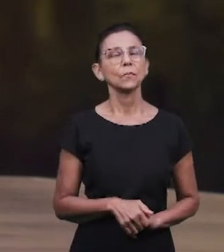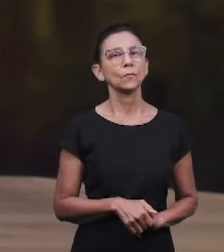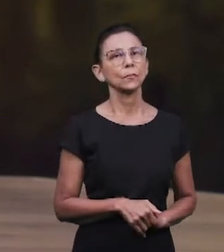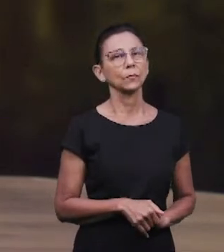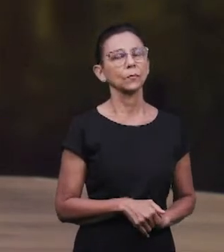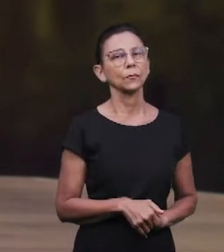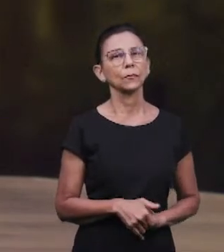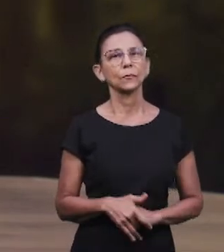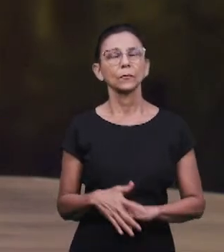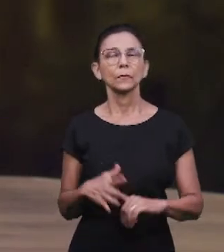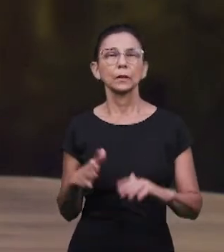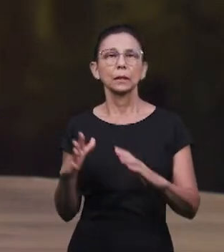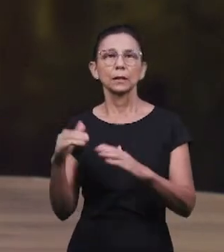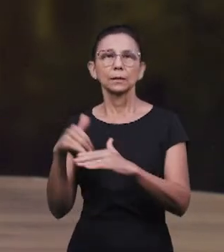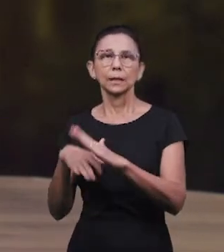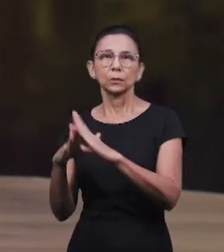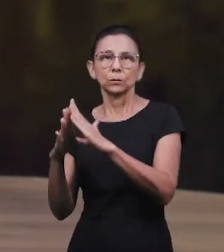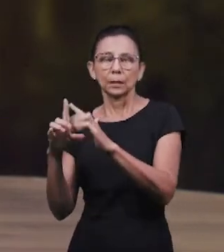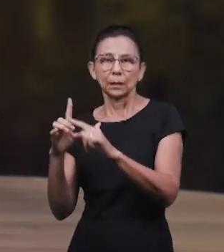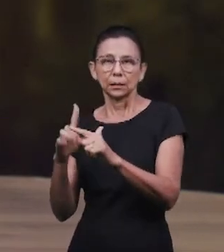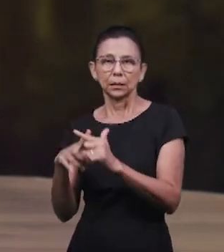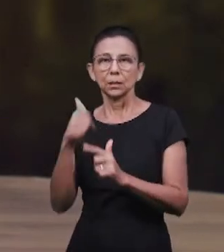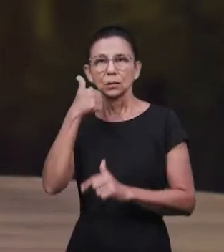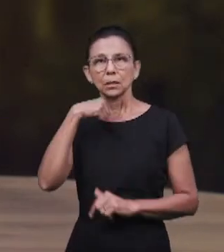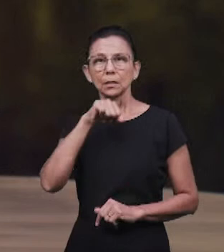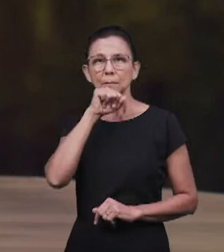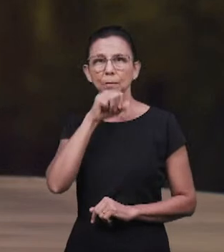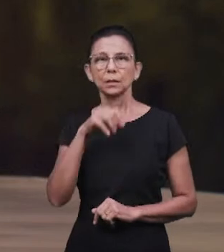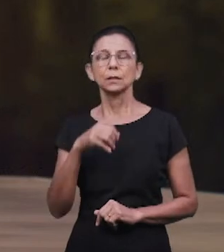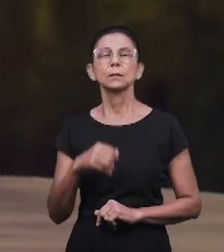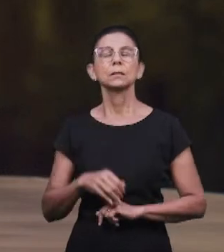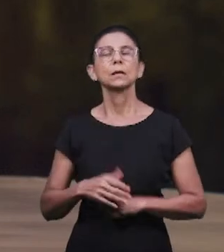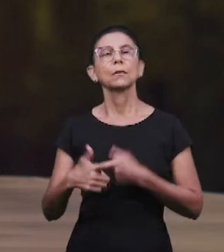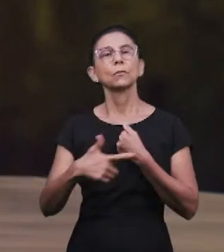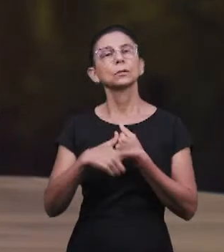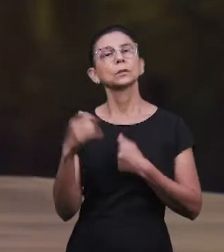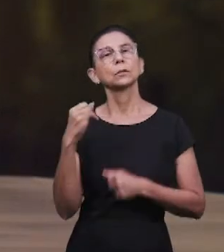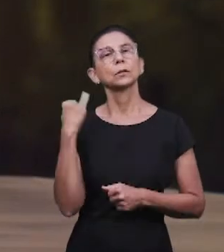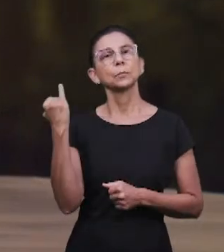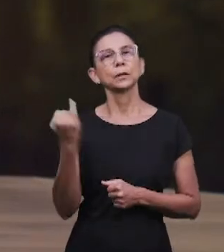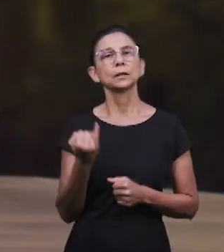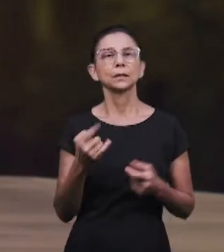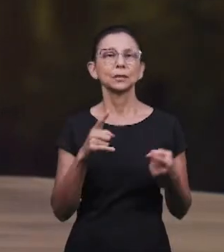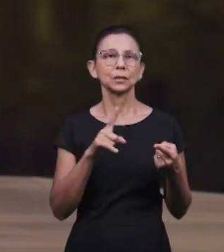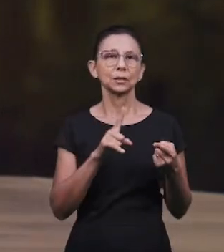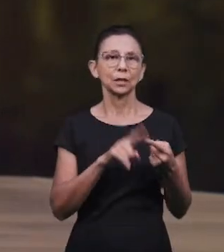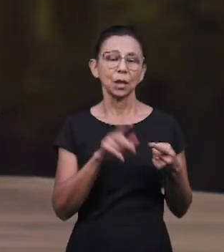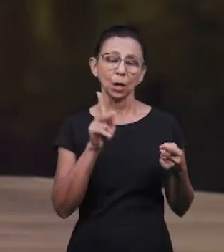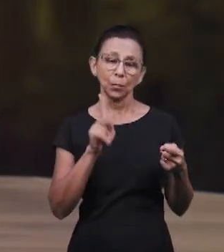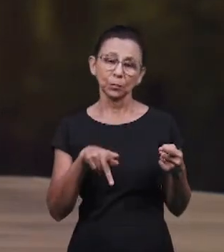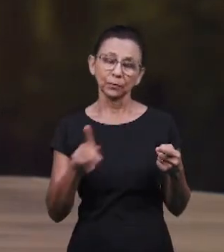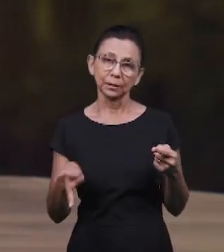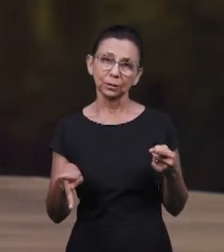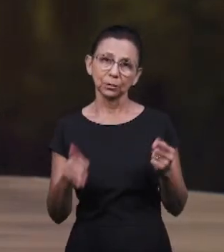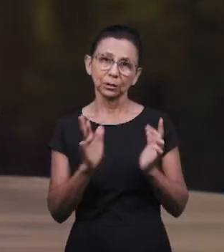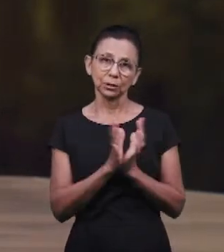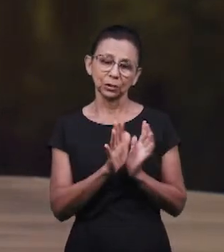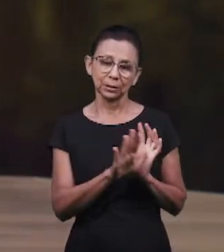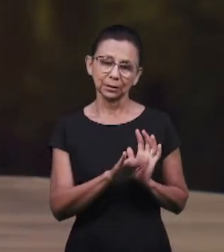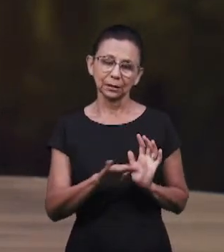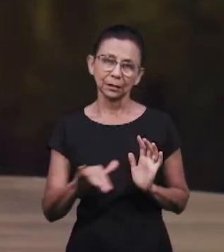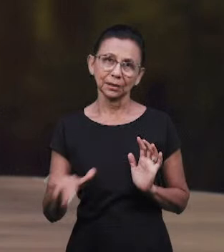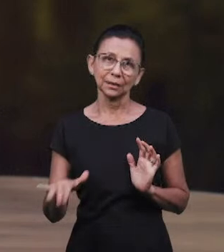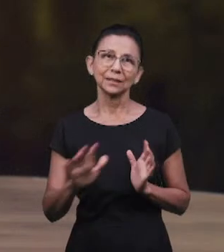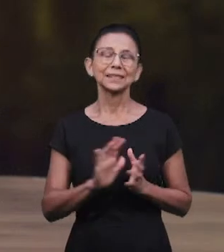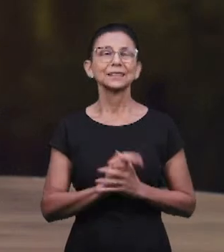as mães exercem funções muito importantes, tais como professoras